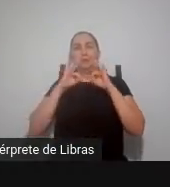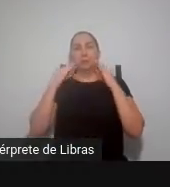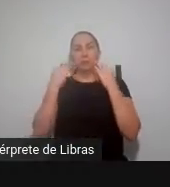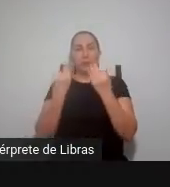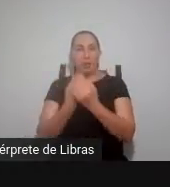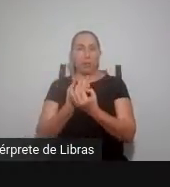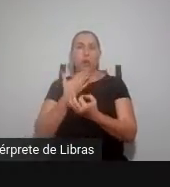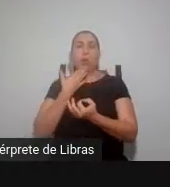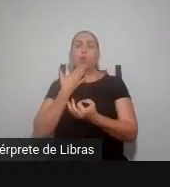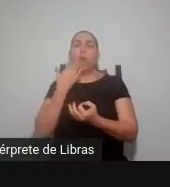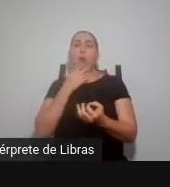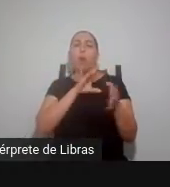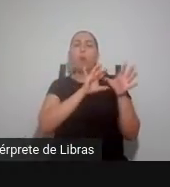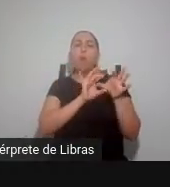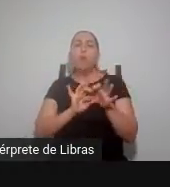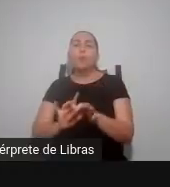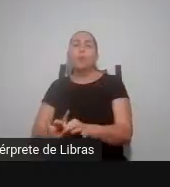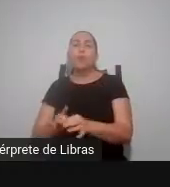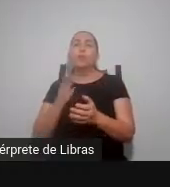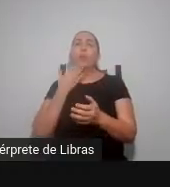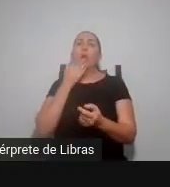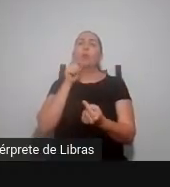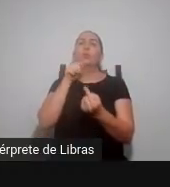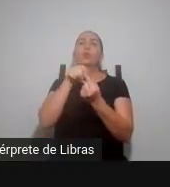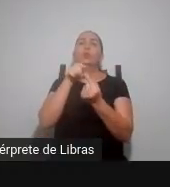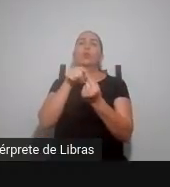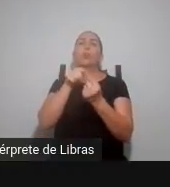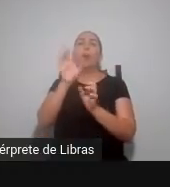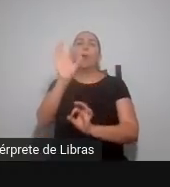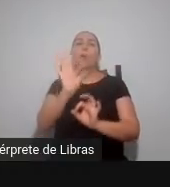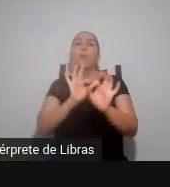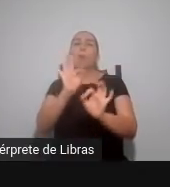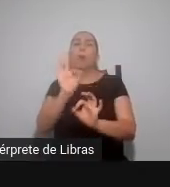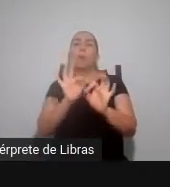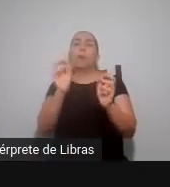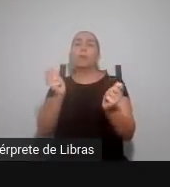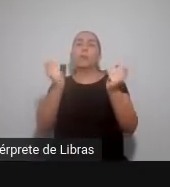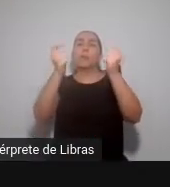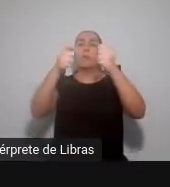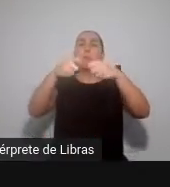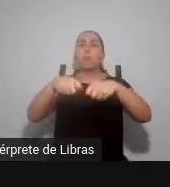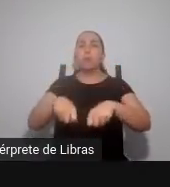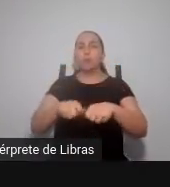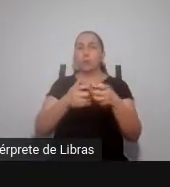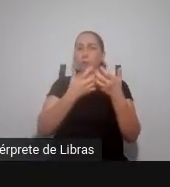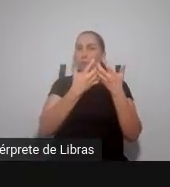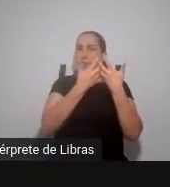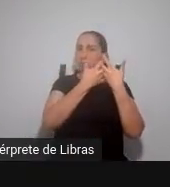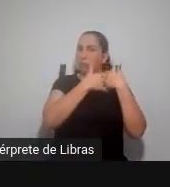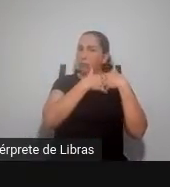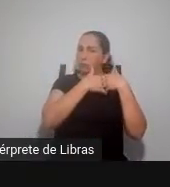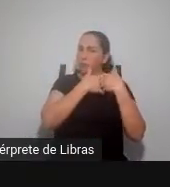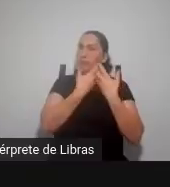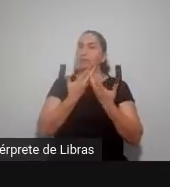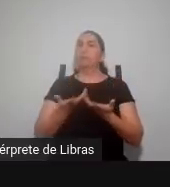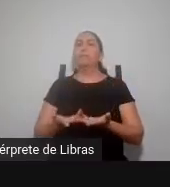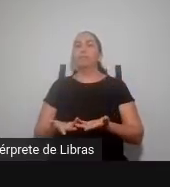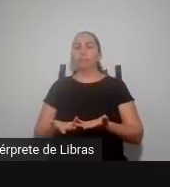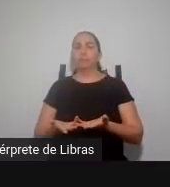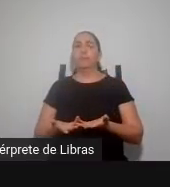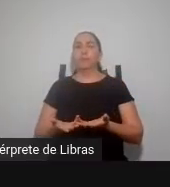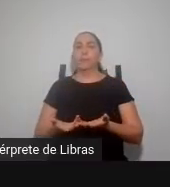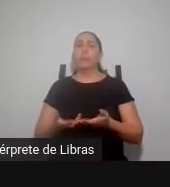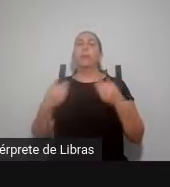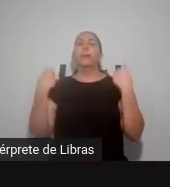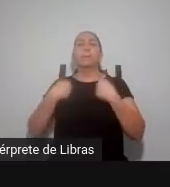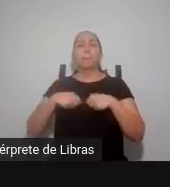essa comunidade, que tipo de proposta é possível se pensar? E eu tenho dito muito assim, pensando o